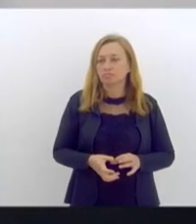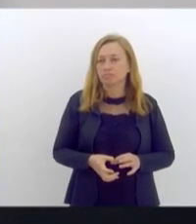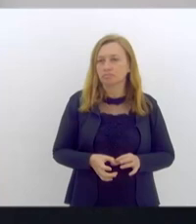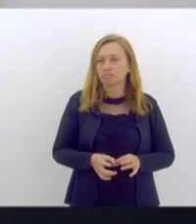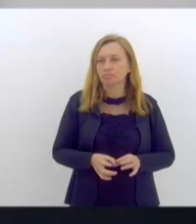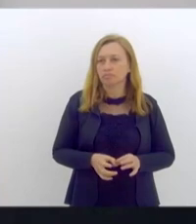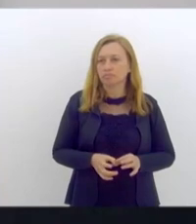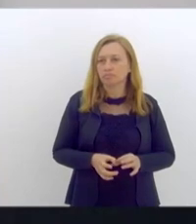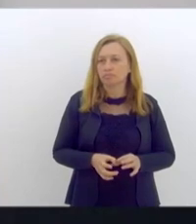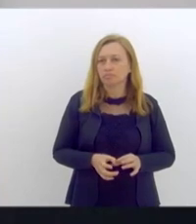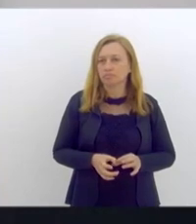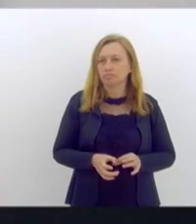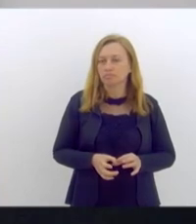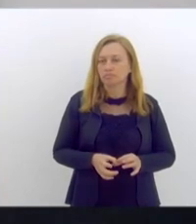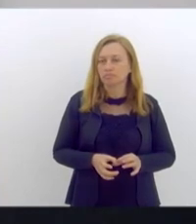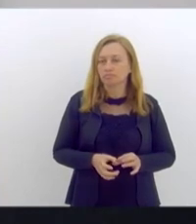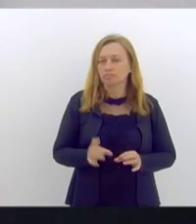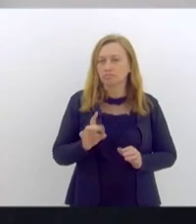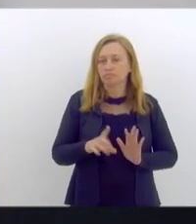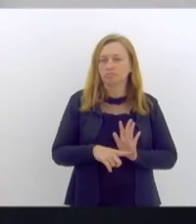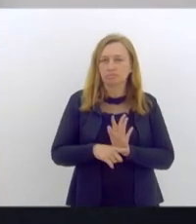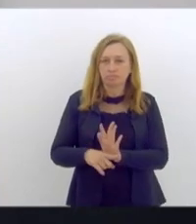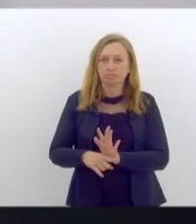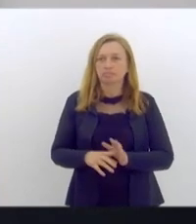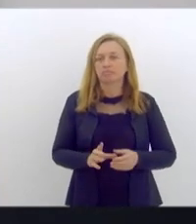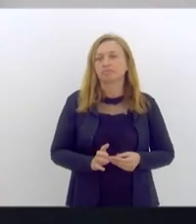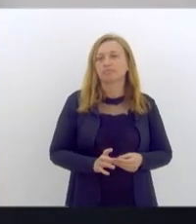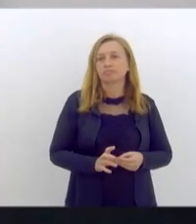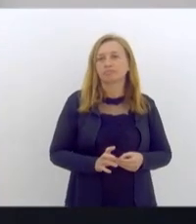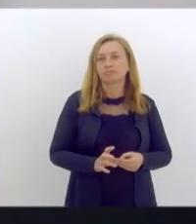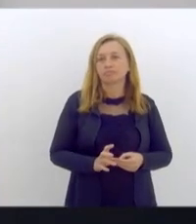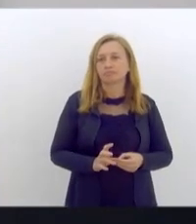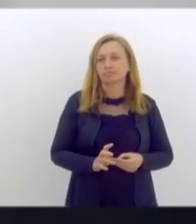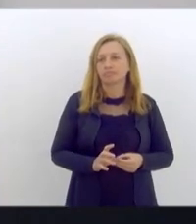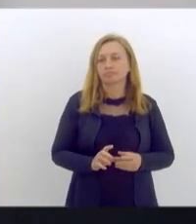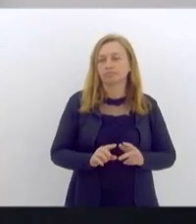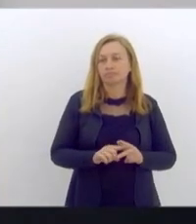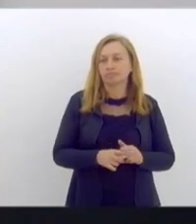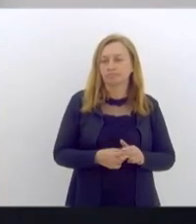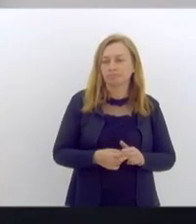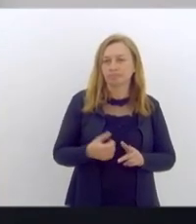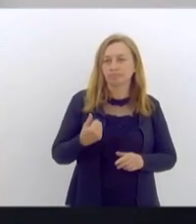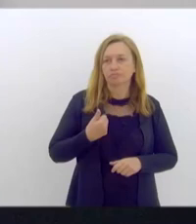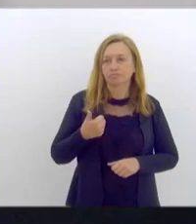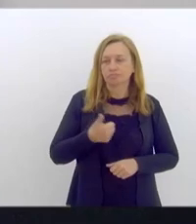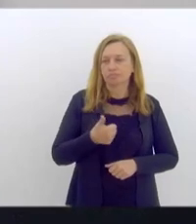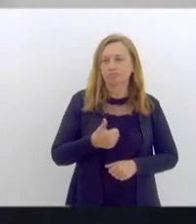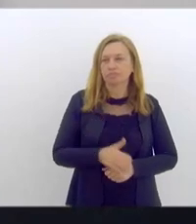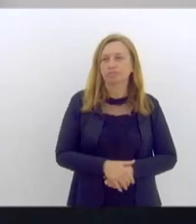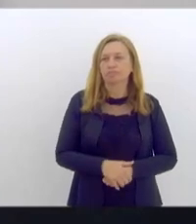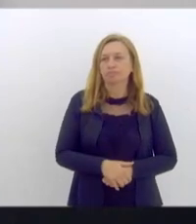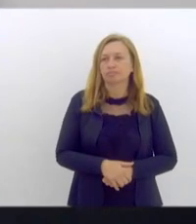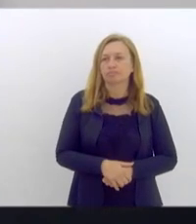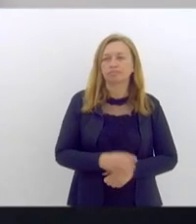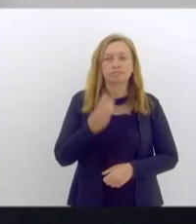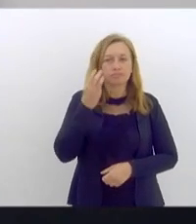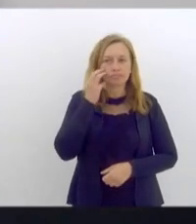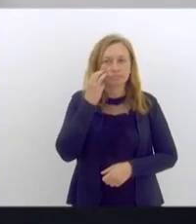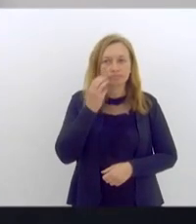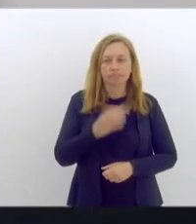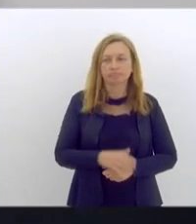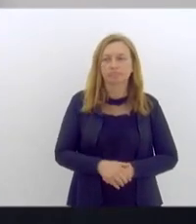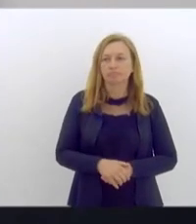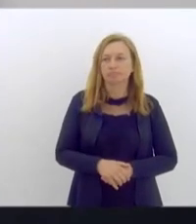só para para ajudar a emenda modificativa número 1 do valdeck